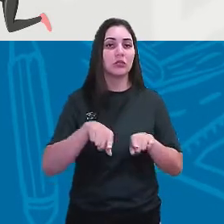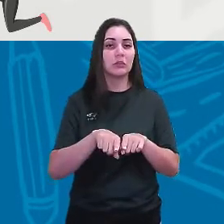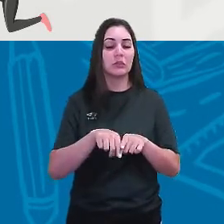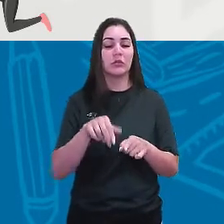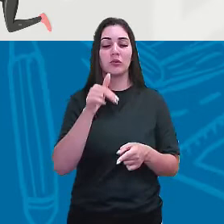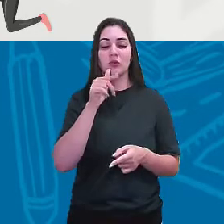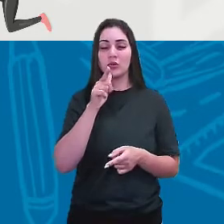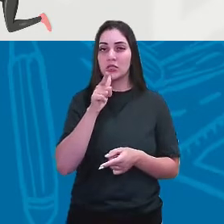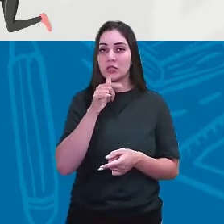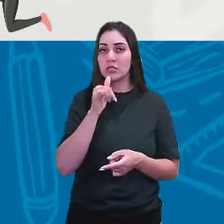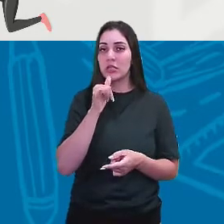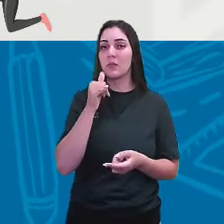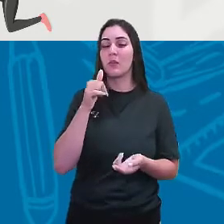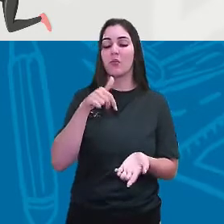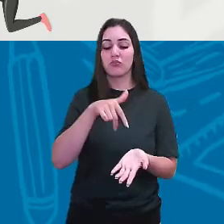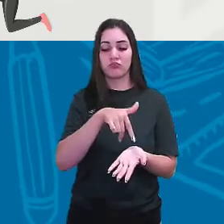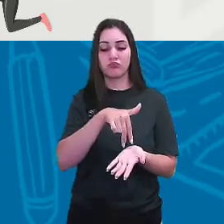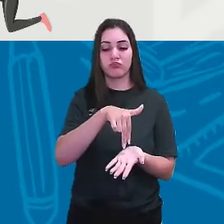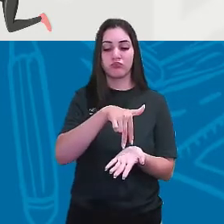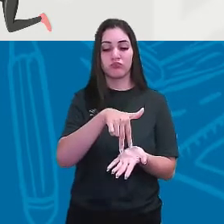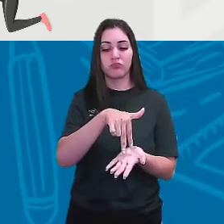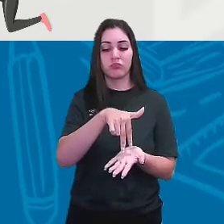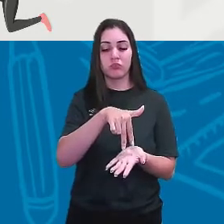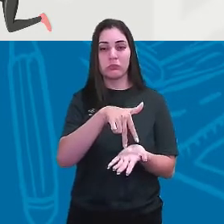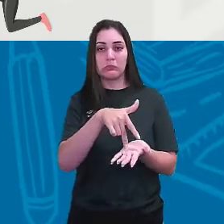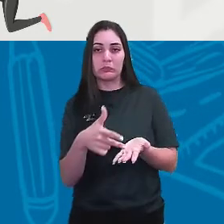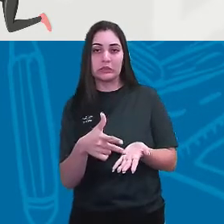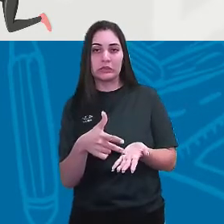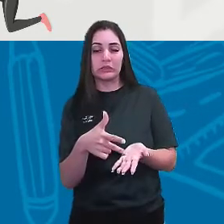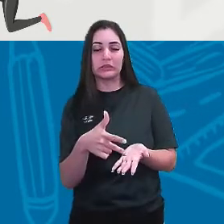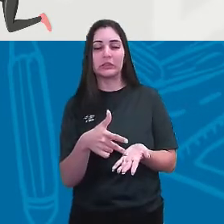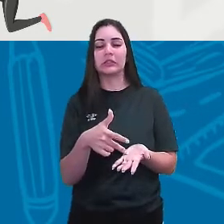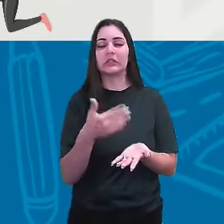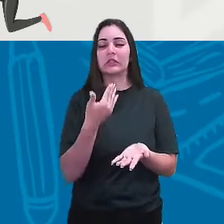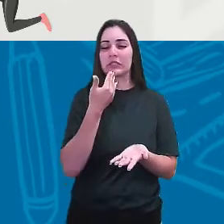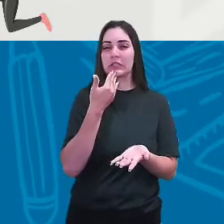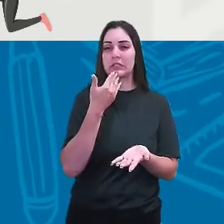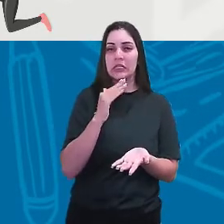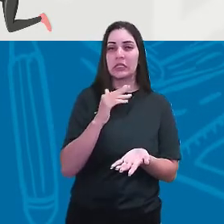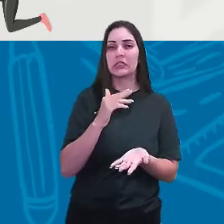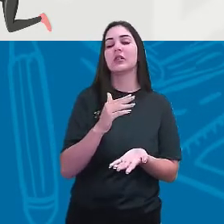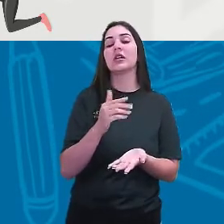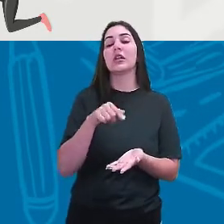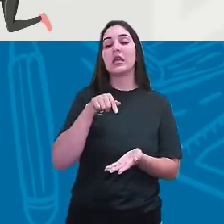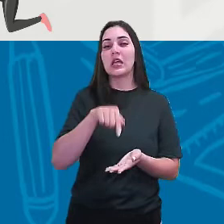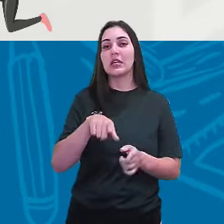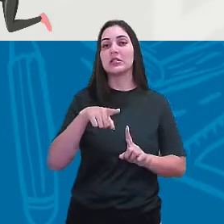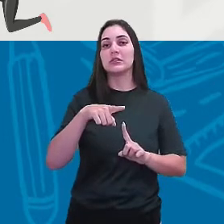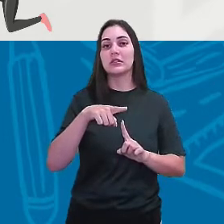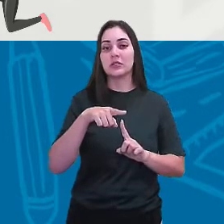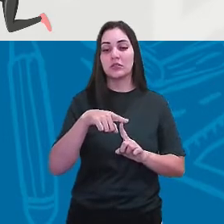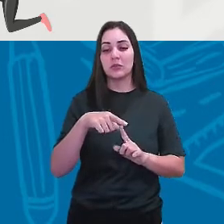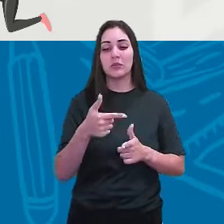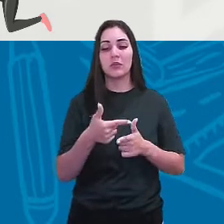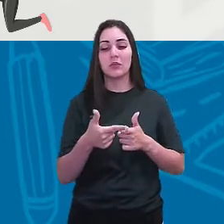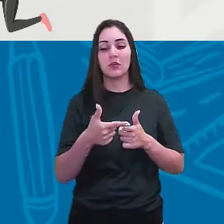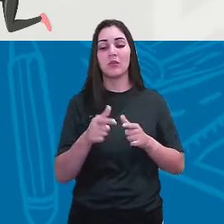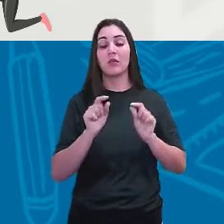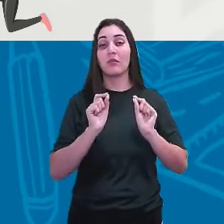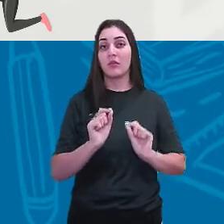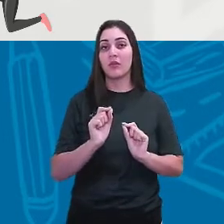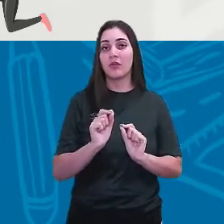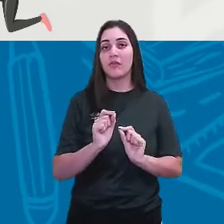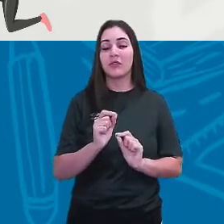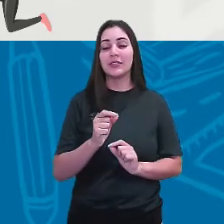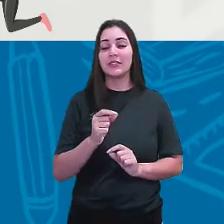mau jeito, né? A gente está andando e pisa de mau jeito. Geralmente esse tipo, né, de problema, ele